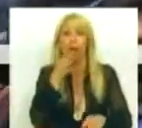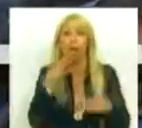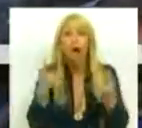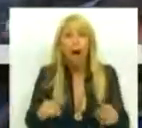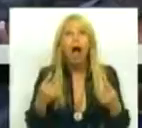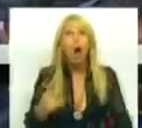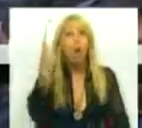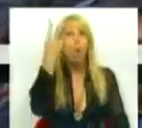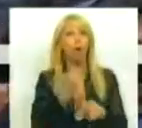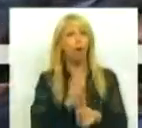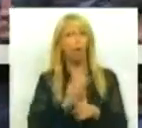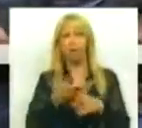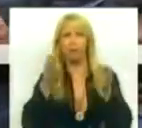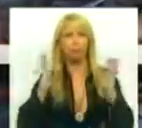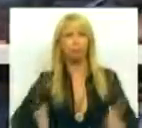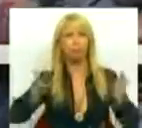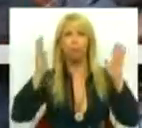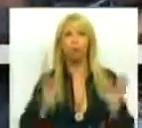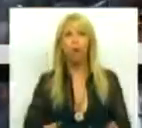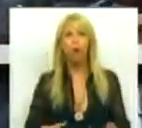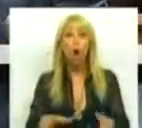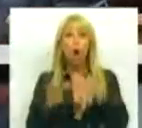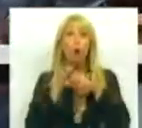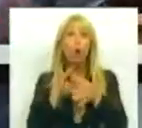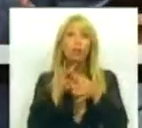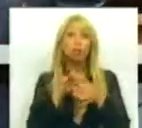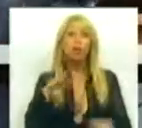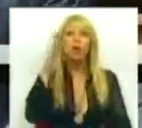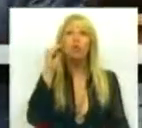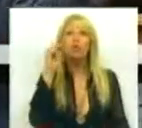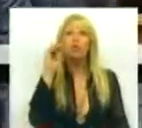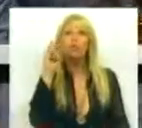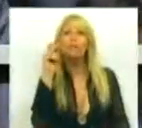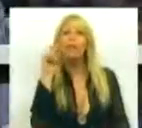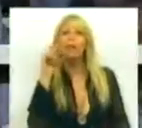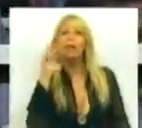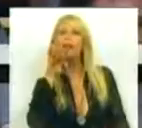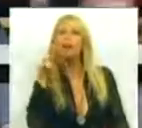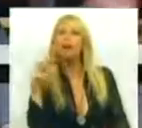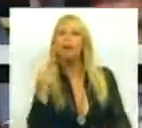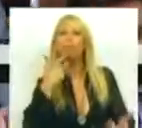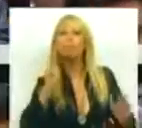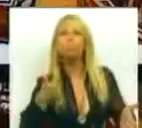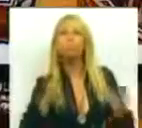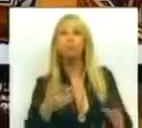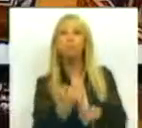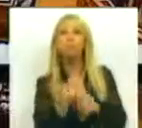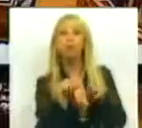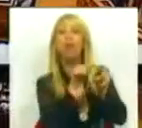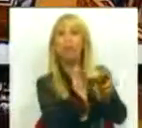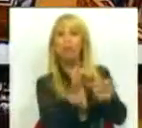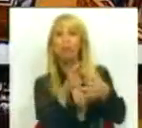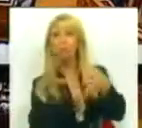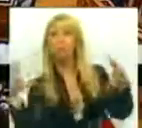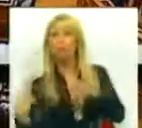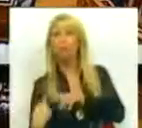coisa de que não precisa. É da consolidação socialista. Porque essa, de facto, não serve os interesses dos